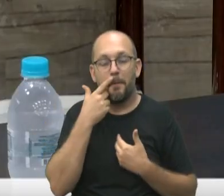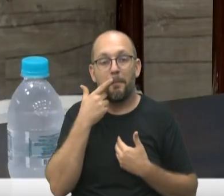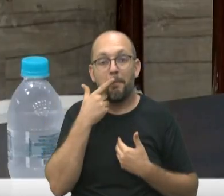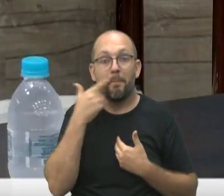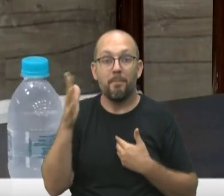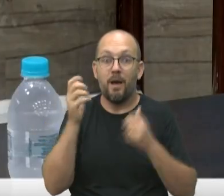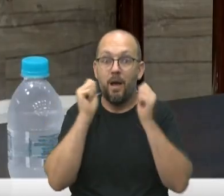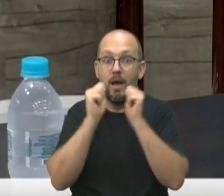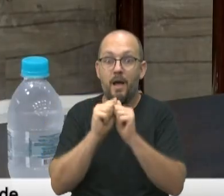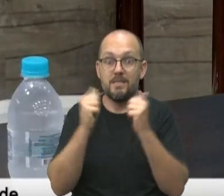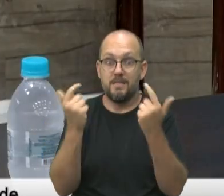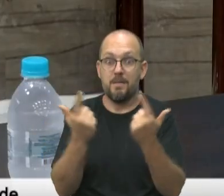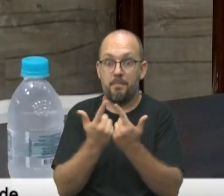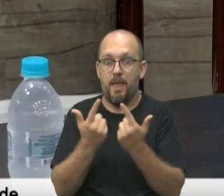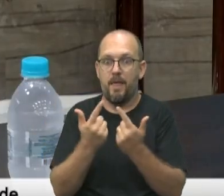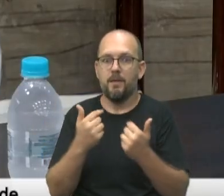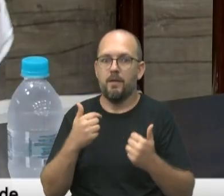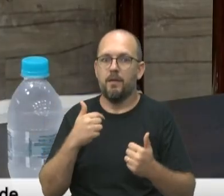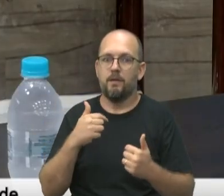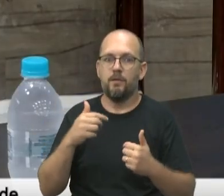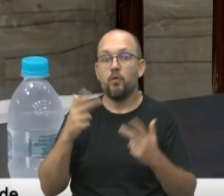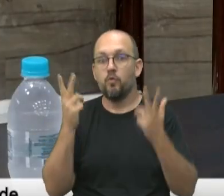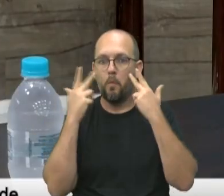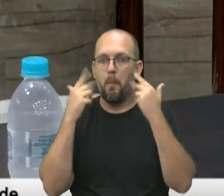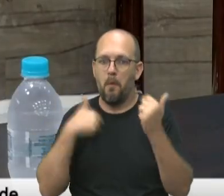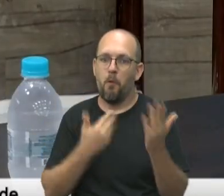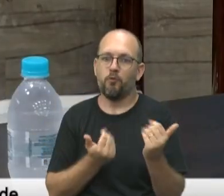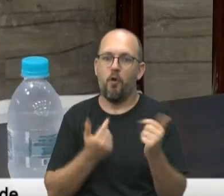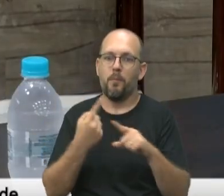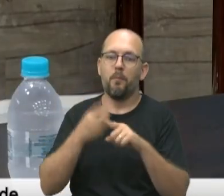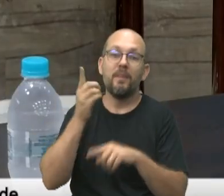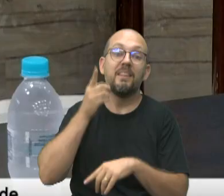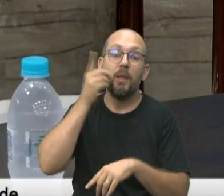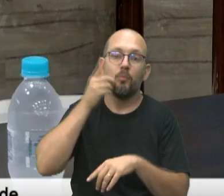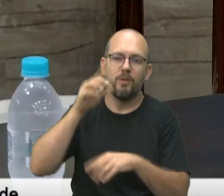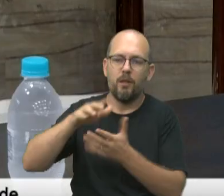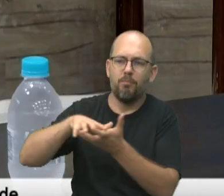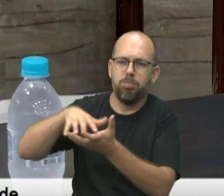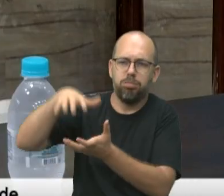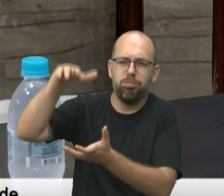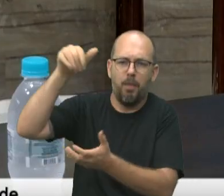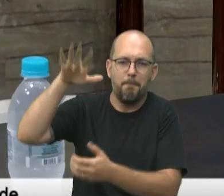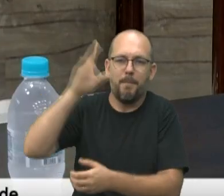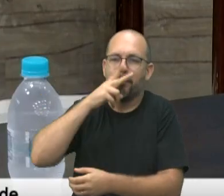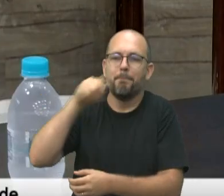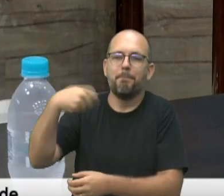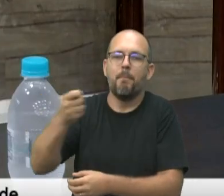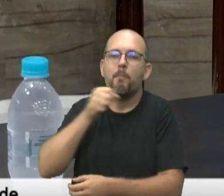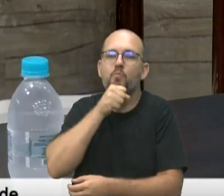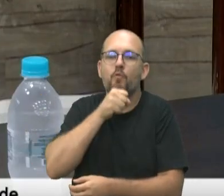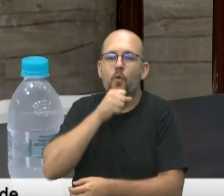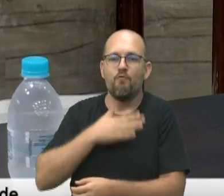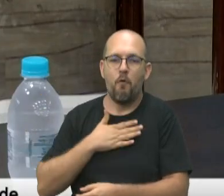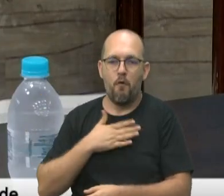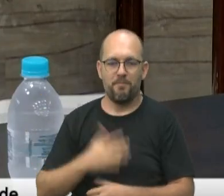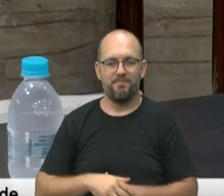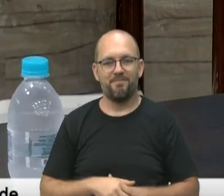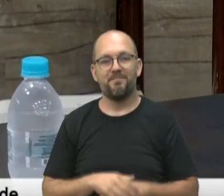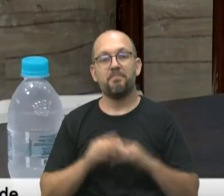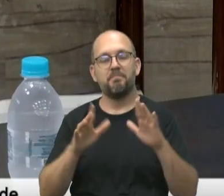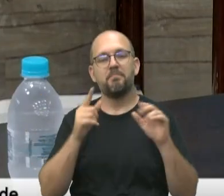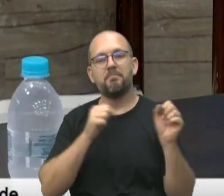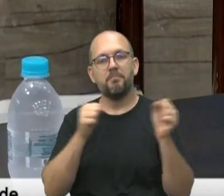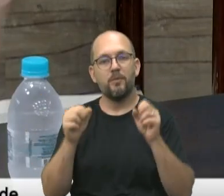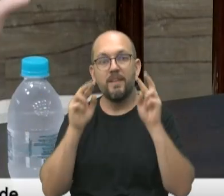Assembleia Legislativa eu ainda sou normalmente jovem, porque os deputados lá têm idade para ser meus avós. Mas poder